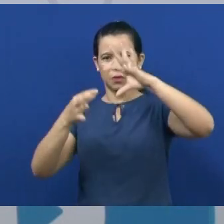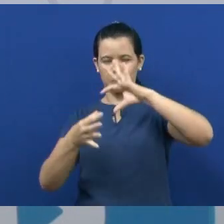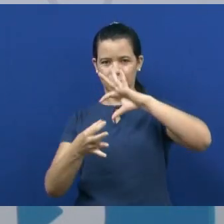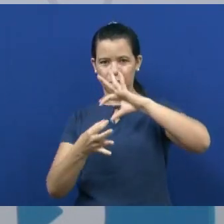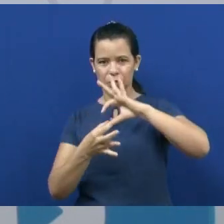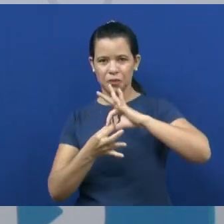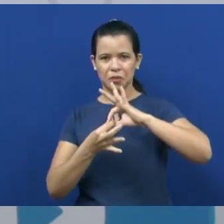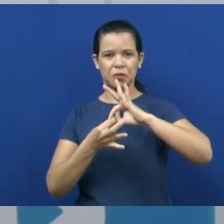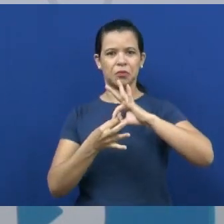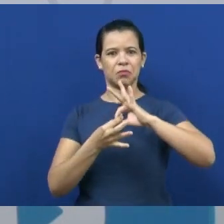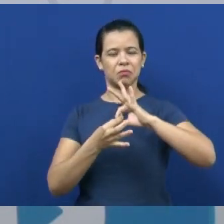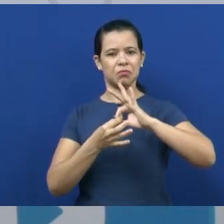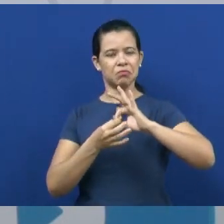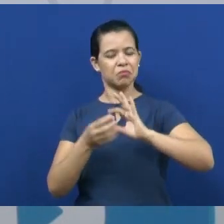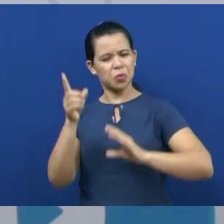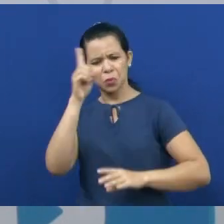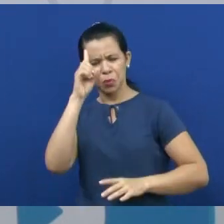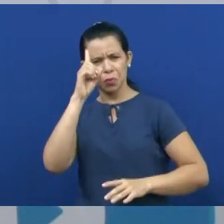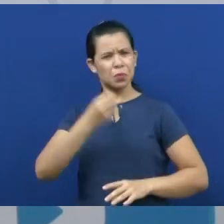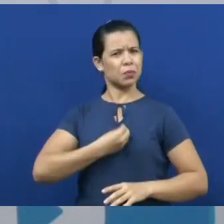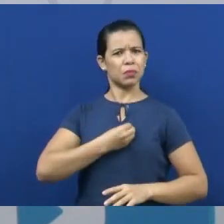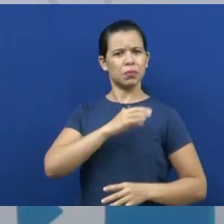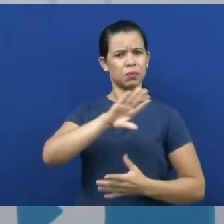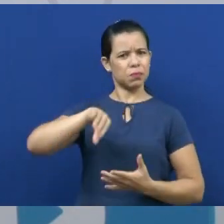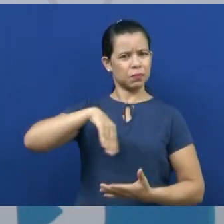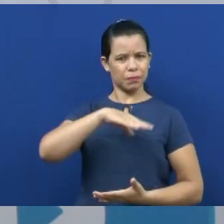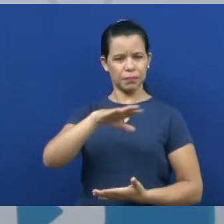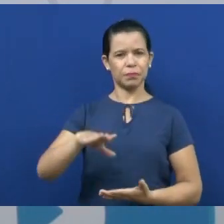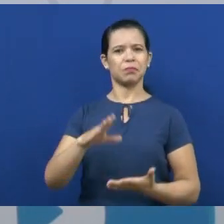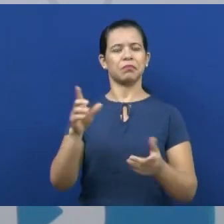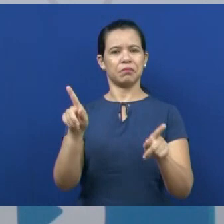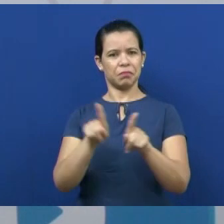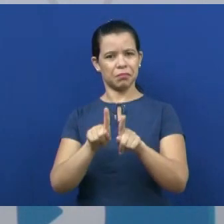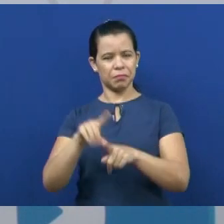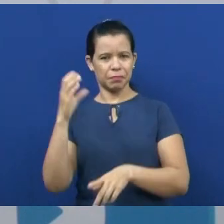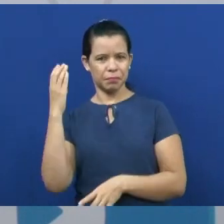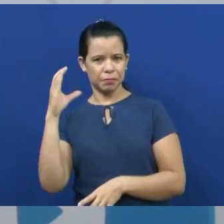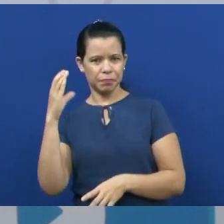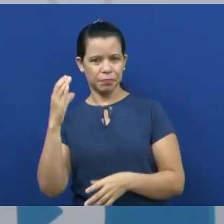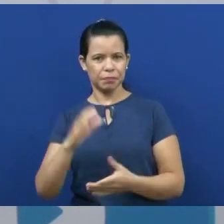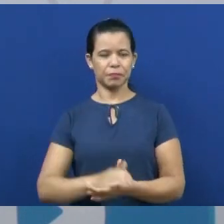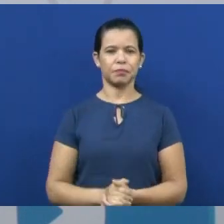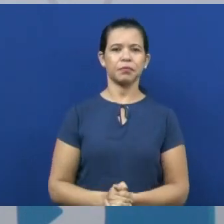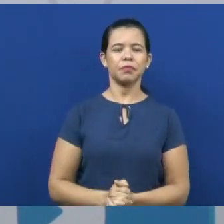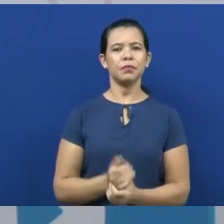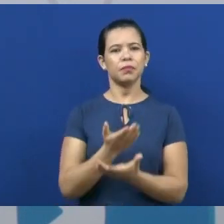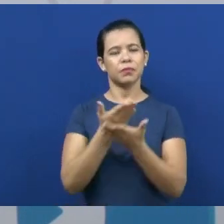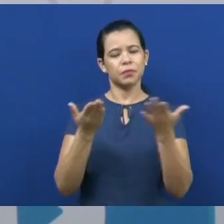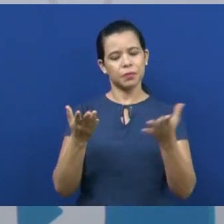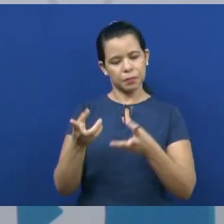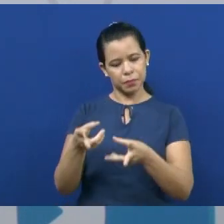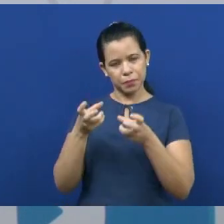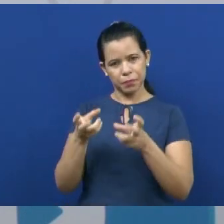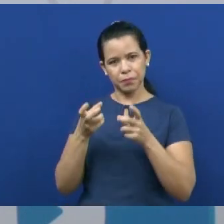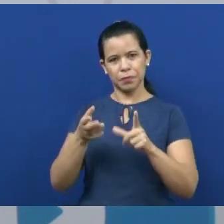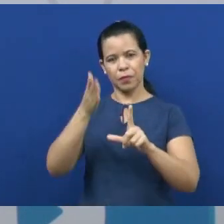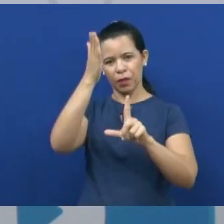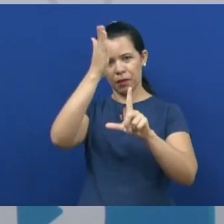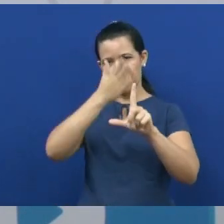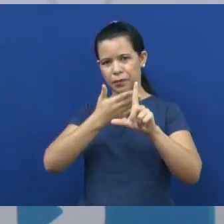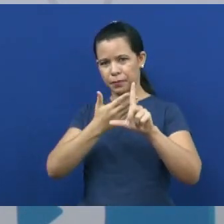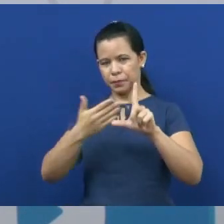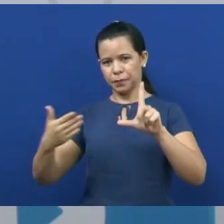no nosso dia a dia e na ciência também. Vocês perceberam, né, no gráfico que foi